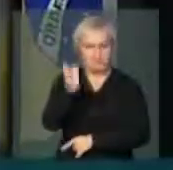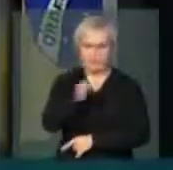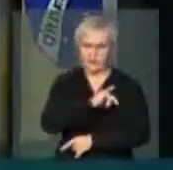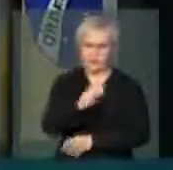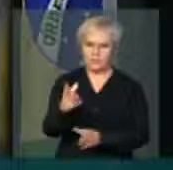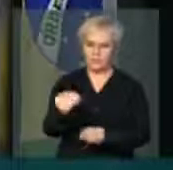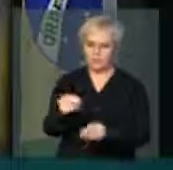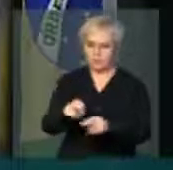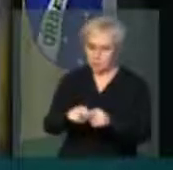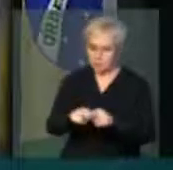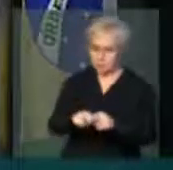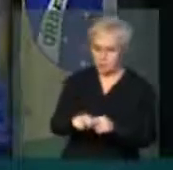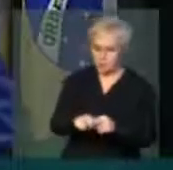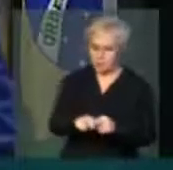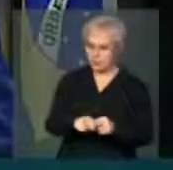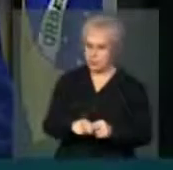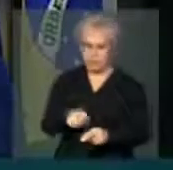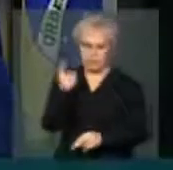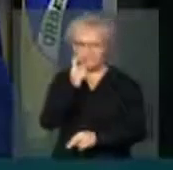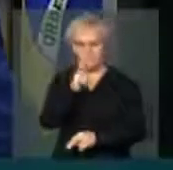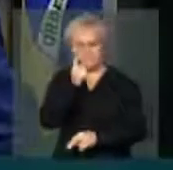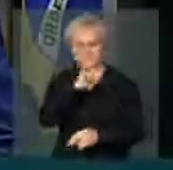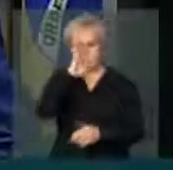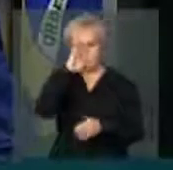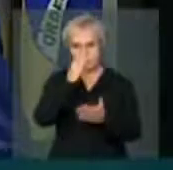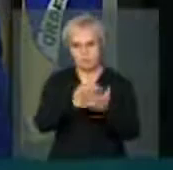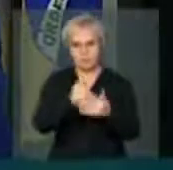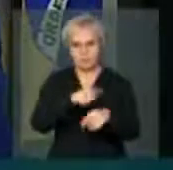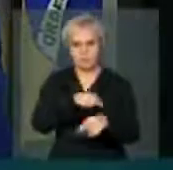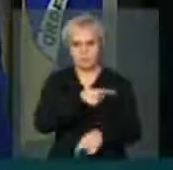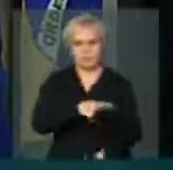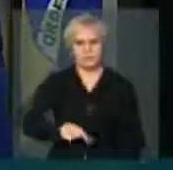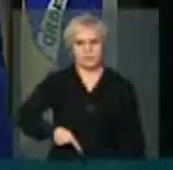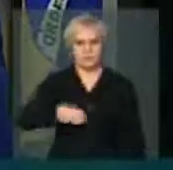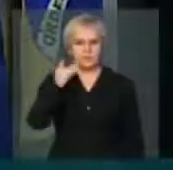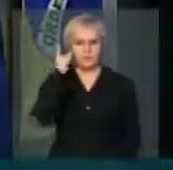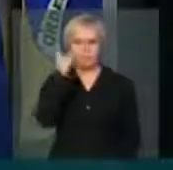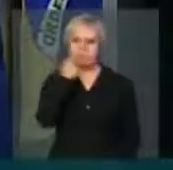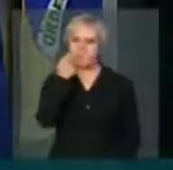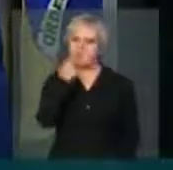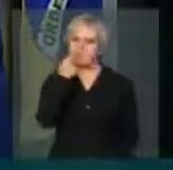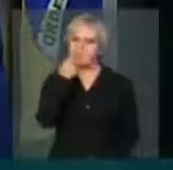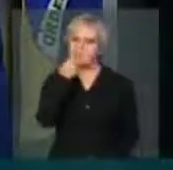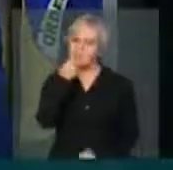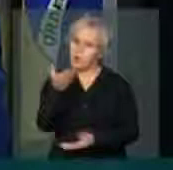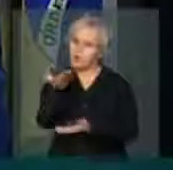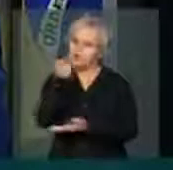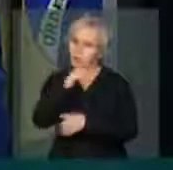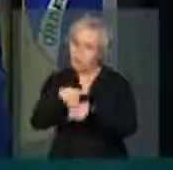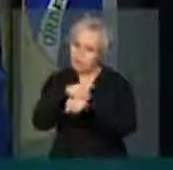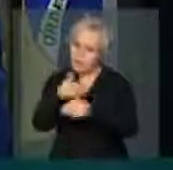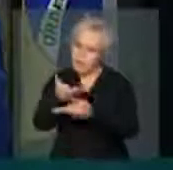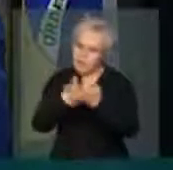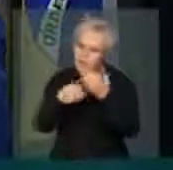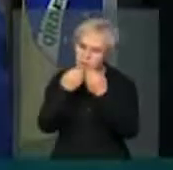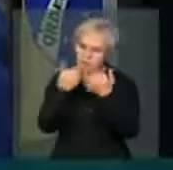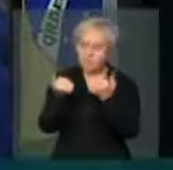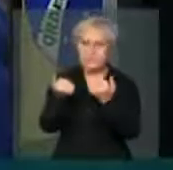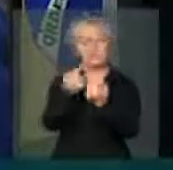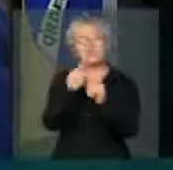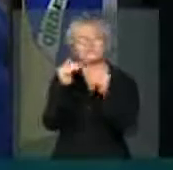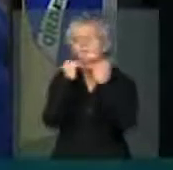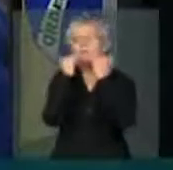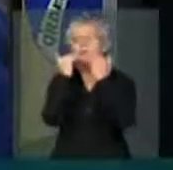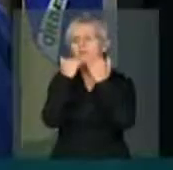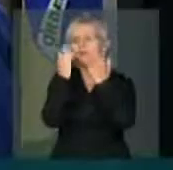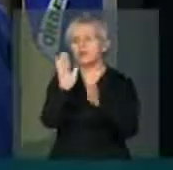Por isso, não dá para acreditar quando a presidente Dilma se diz aberta ao diálogo, pois inúmeros